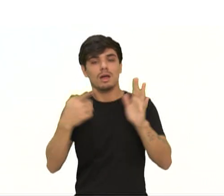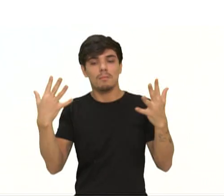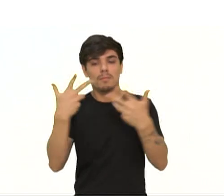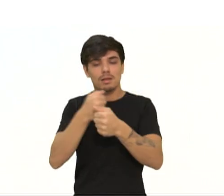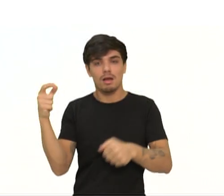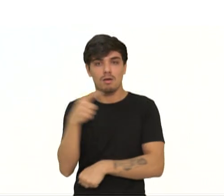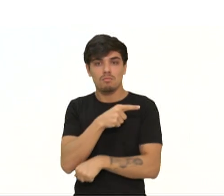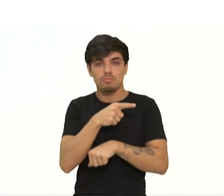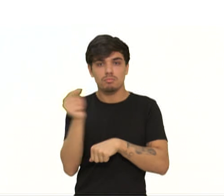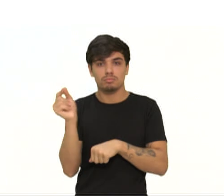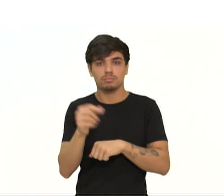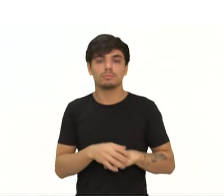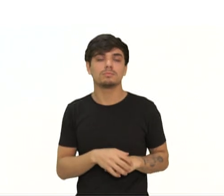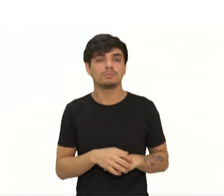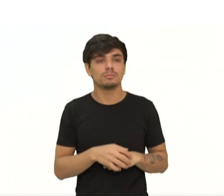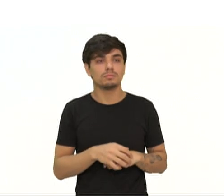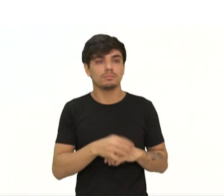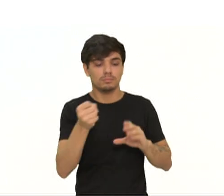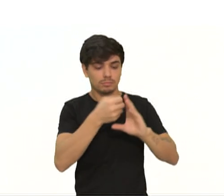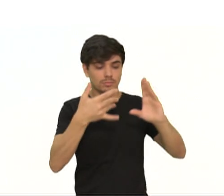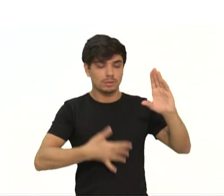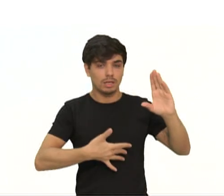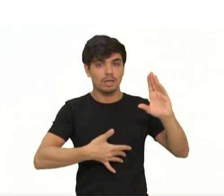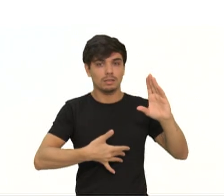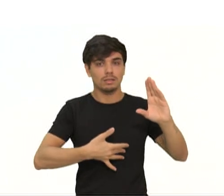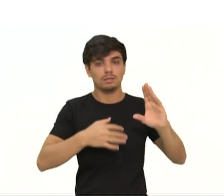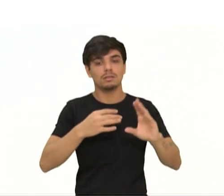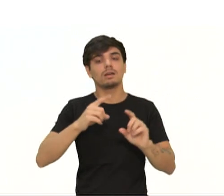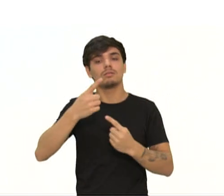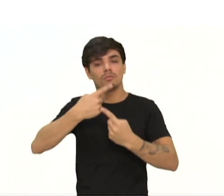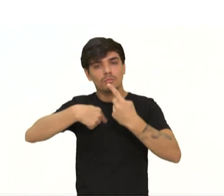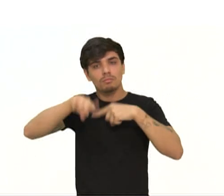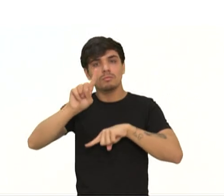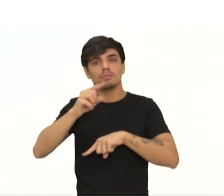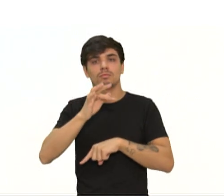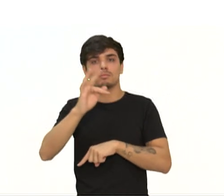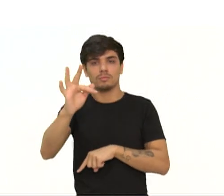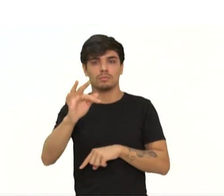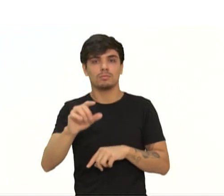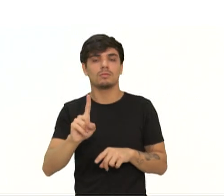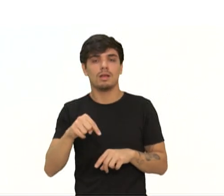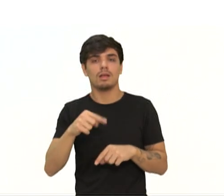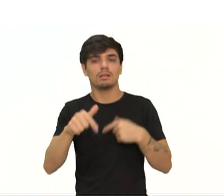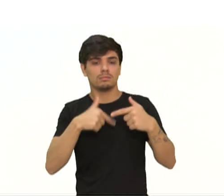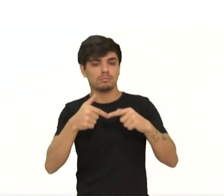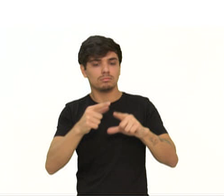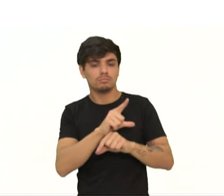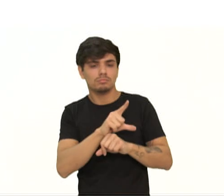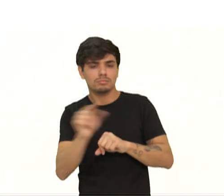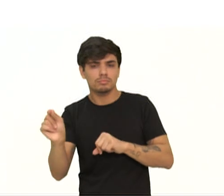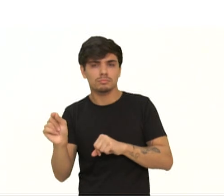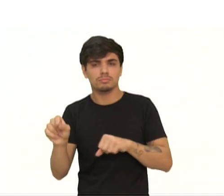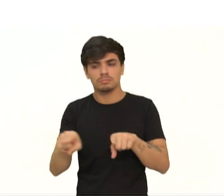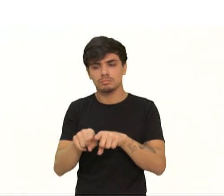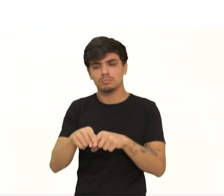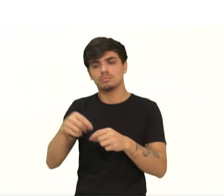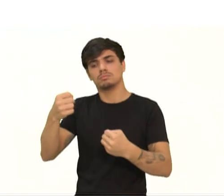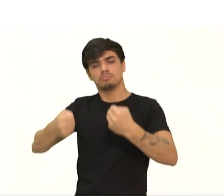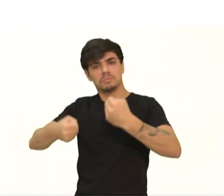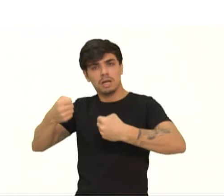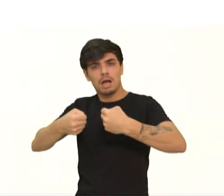Uma característica do futurismo é trabalhar com a velocidade, com as embarcações, com os carros.